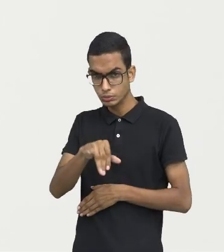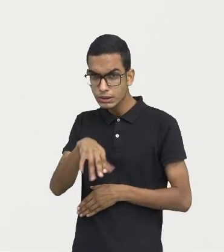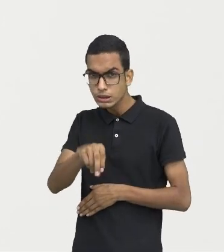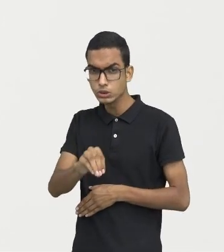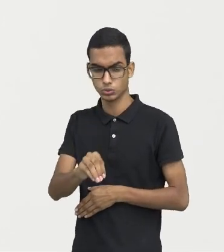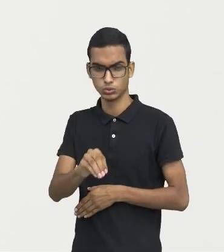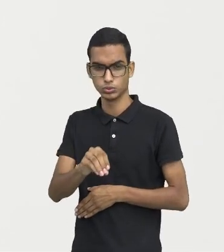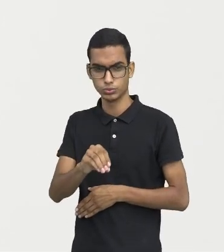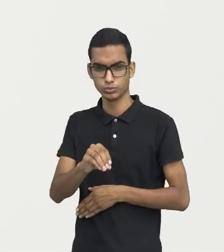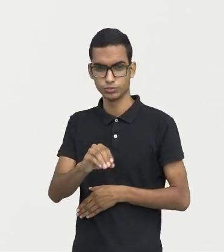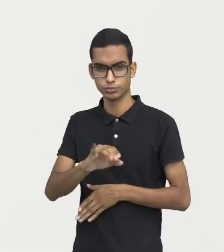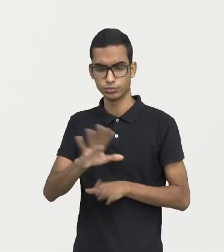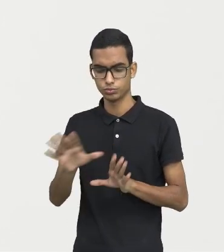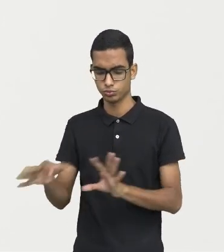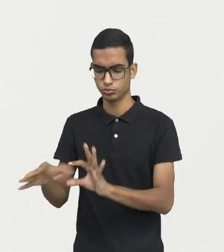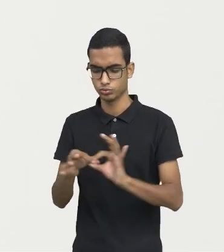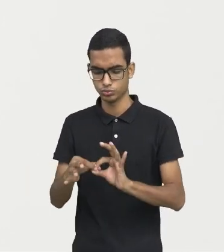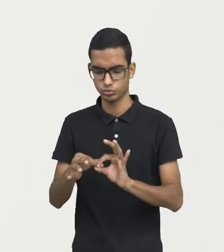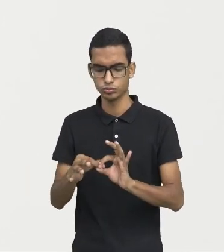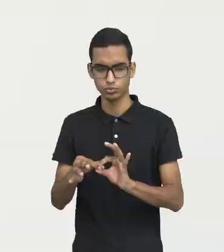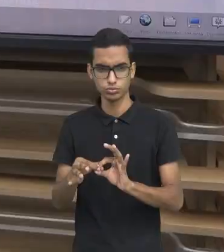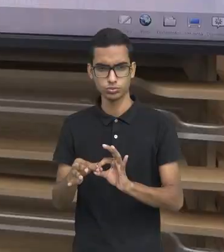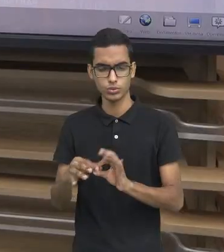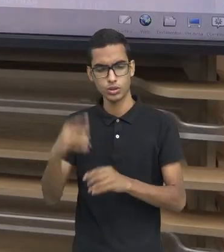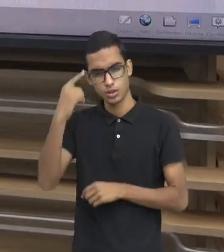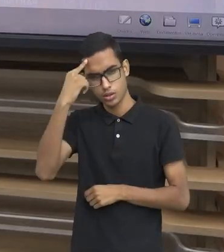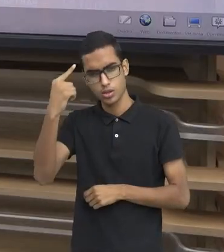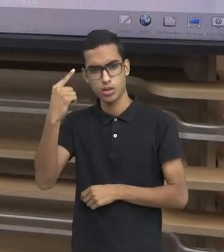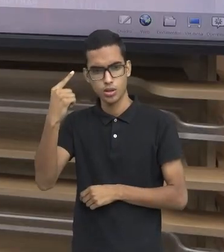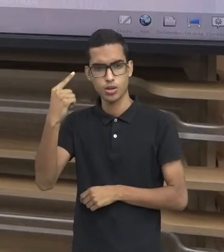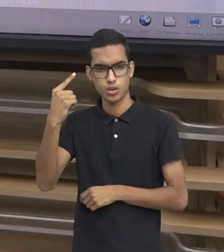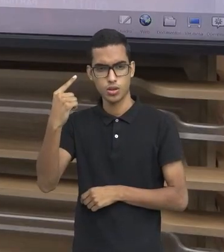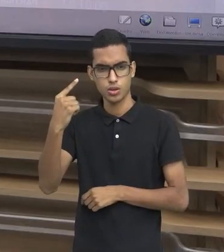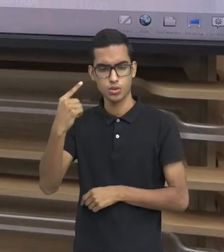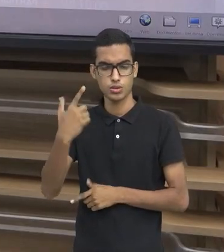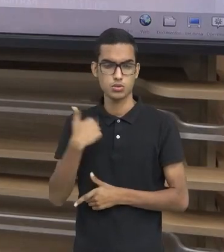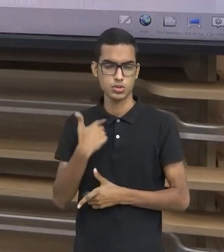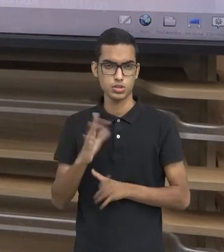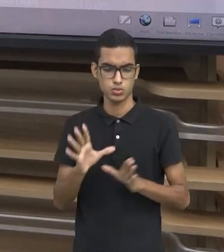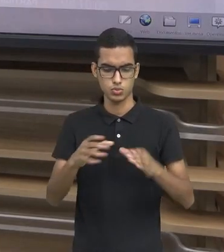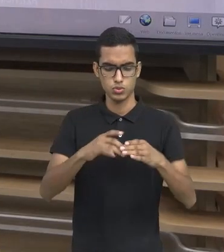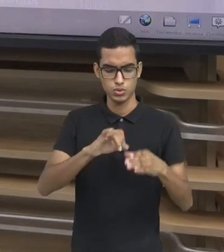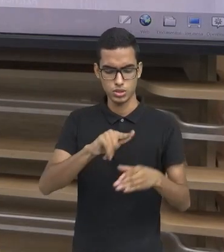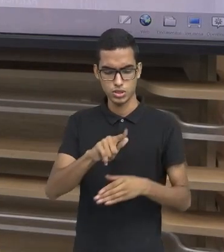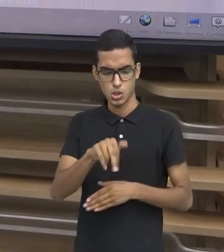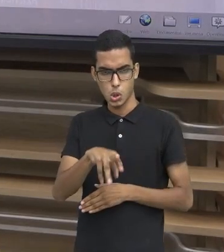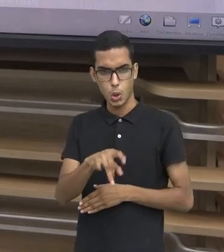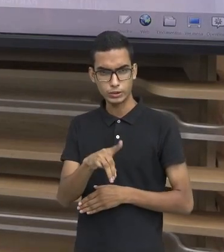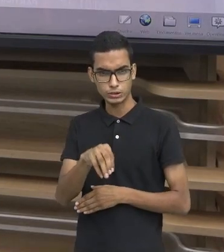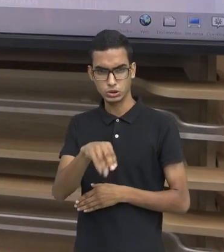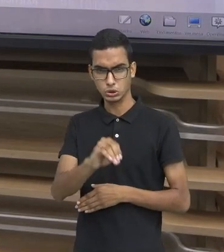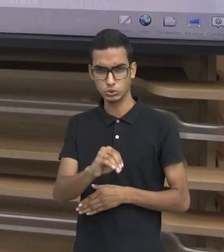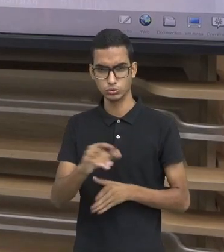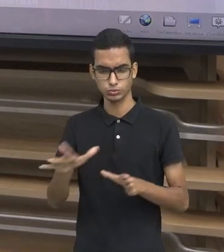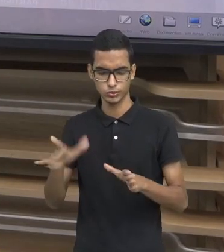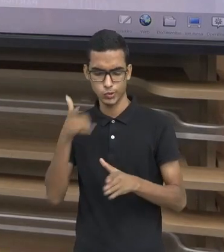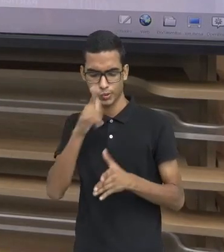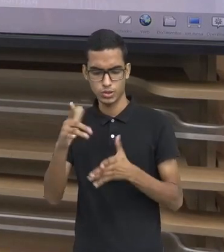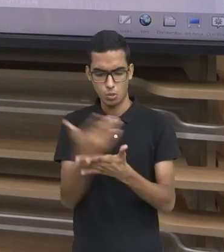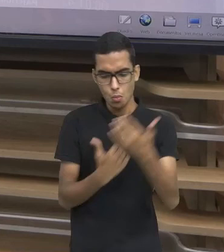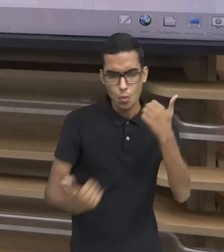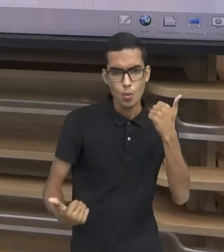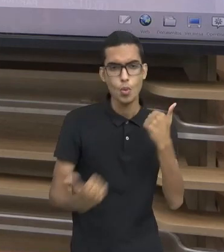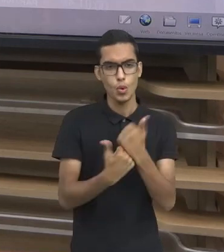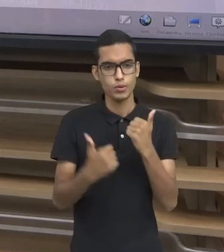jacobinos durante a Revolução, na ideia de tirar os gerondinos que defendiam ali os interesses da alta e da